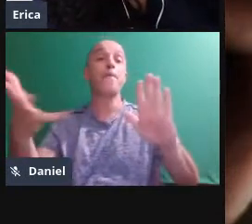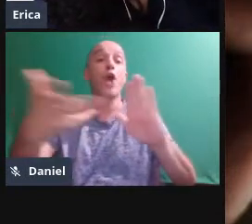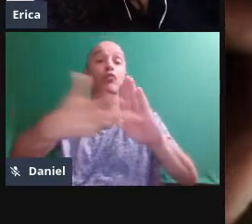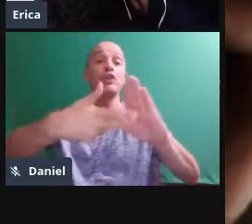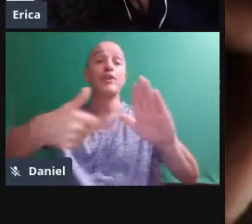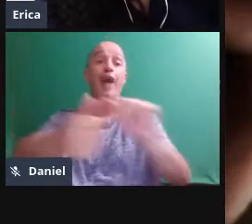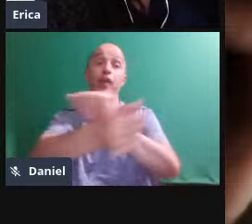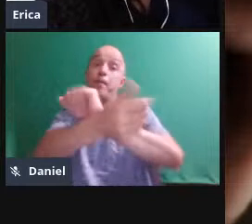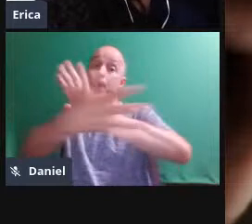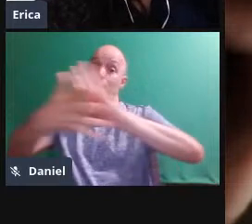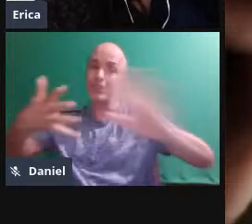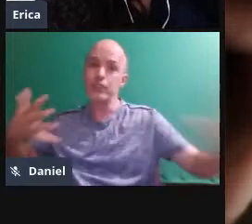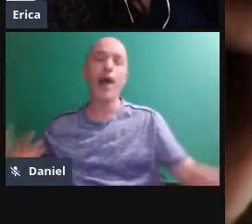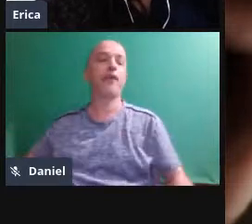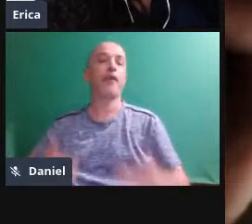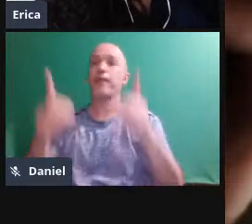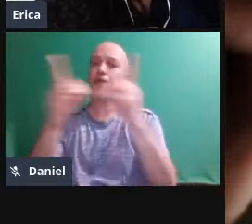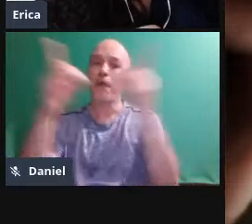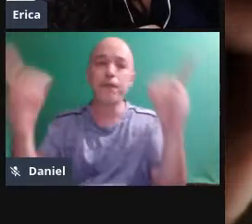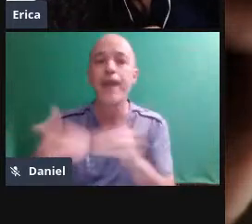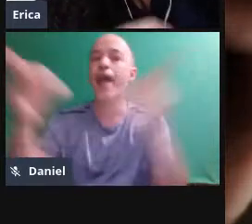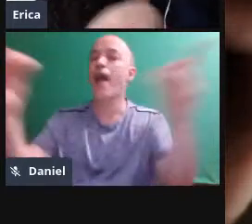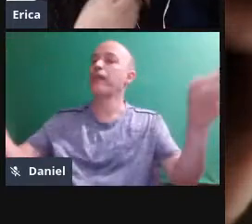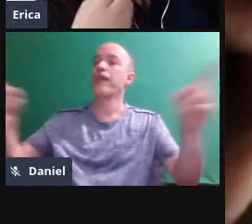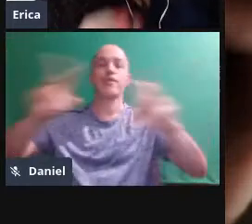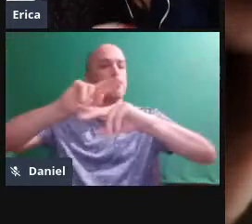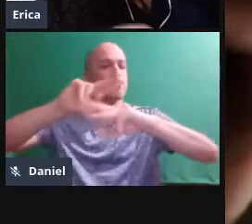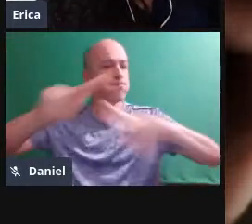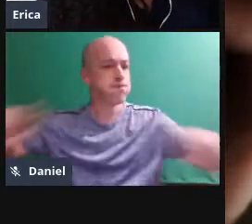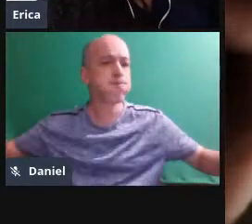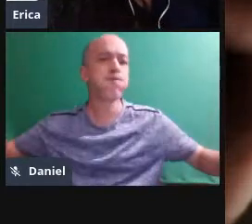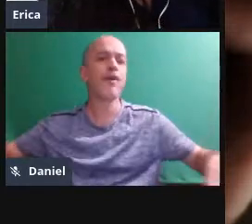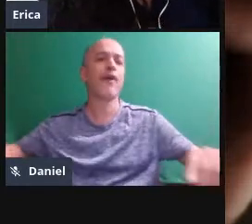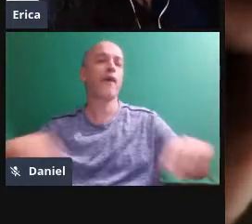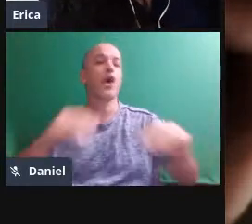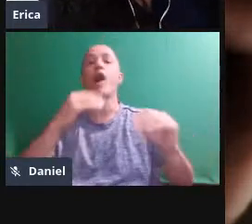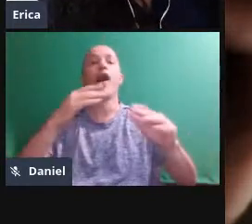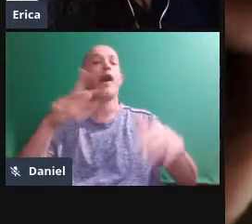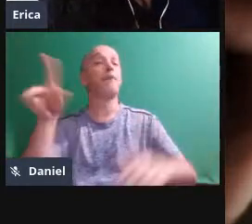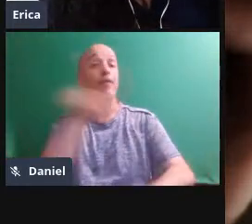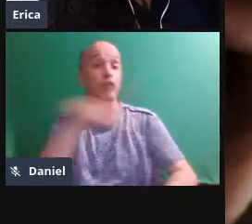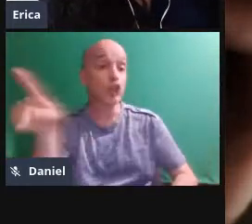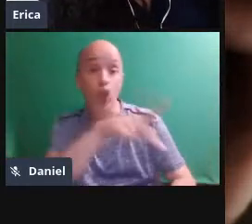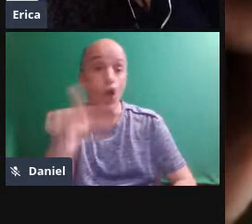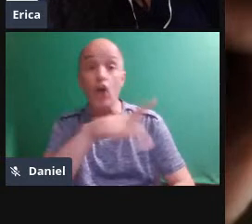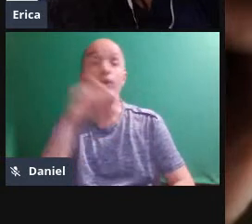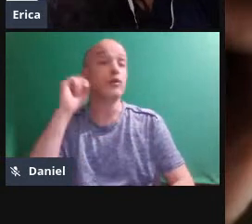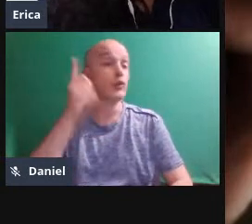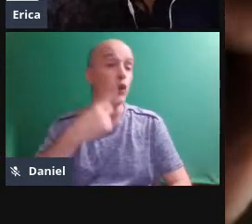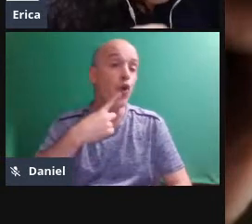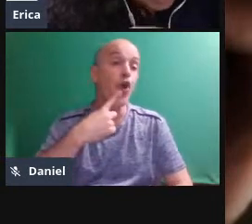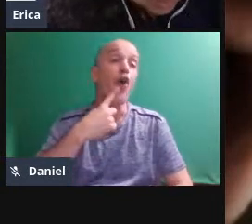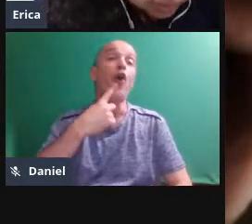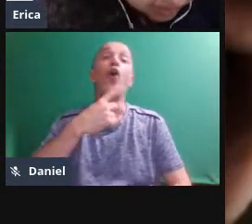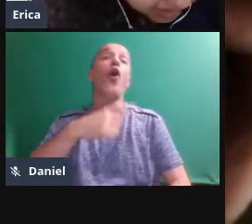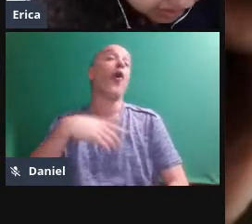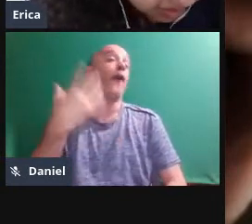ele é importante para vocês, né? Fala de proficiência em língua de sinais, fala